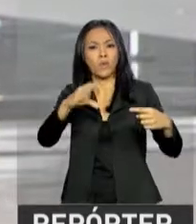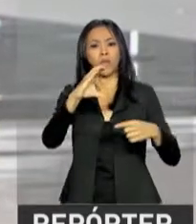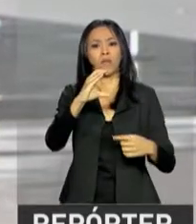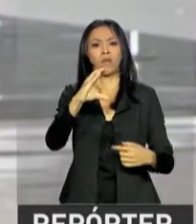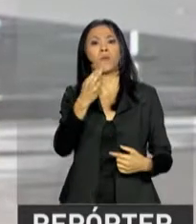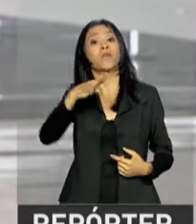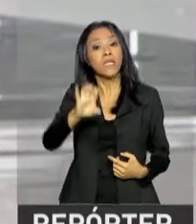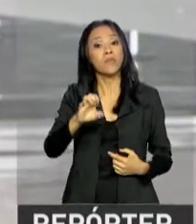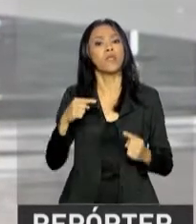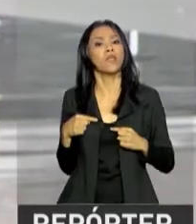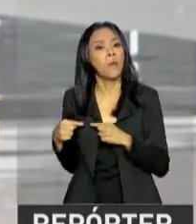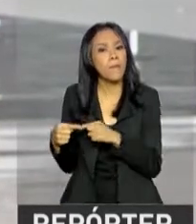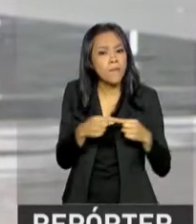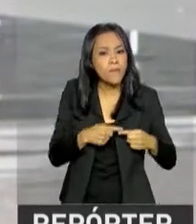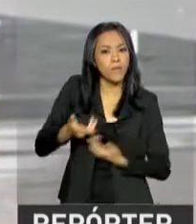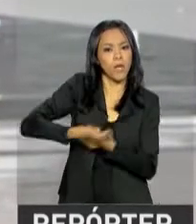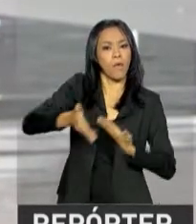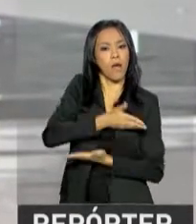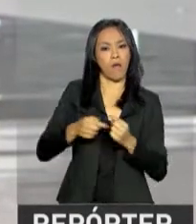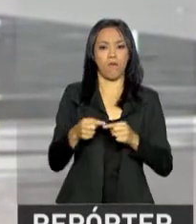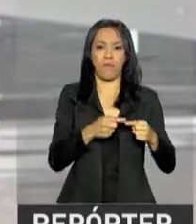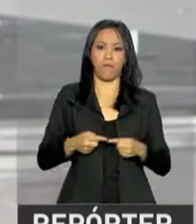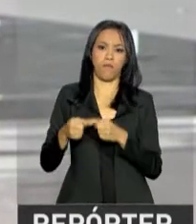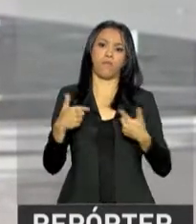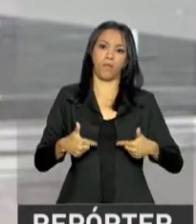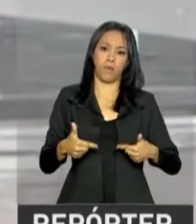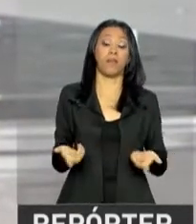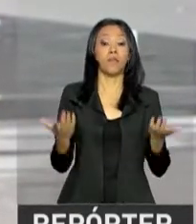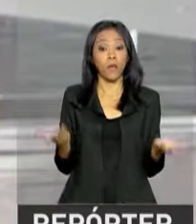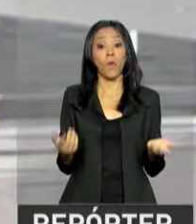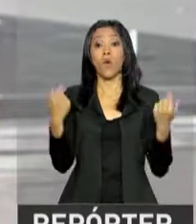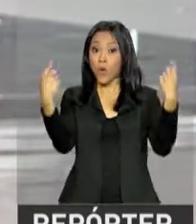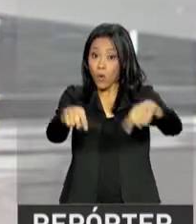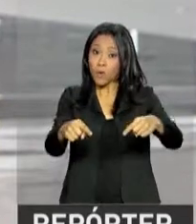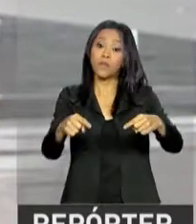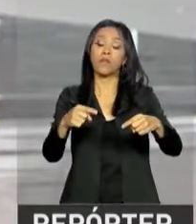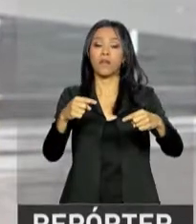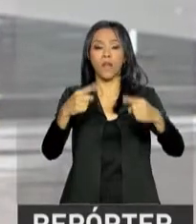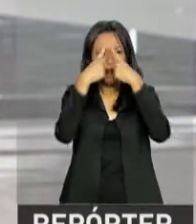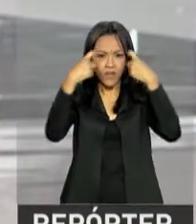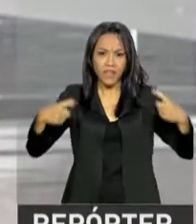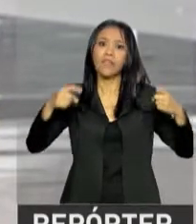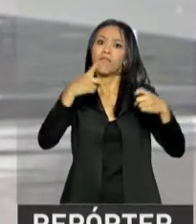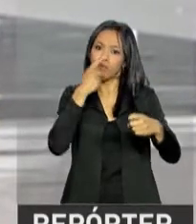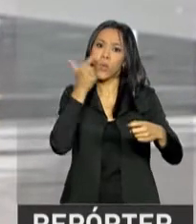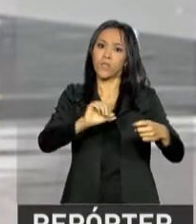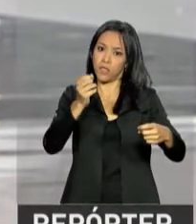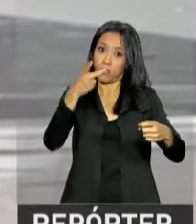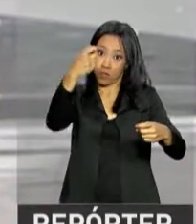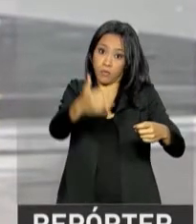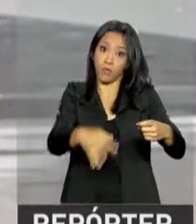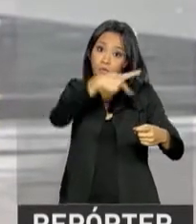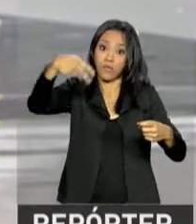nacionalmente o presidente diz acreditar que o combate à violência será tão exitoso quanto os avanços obtidos em outras